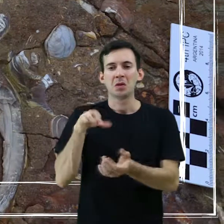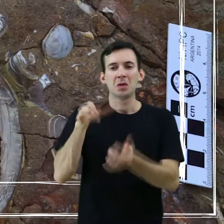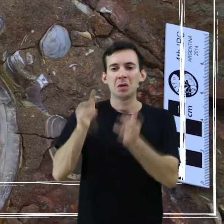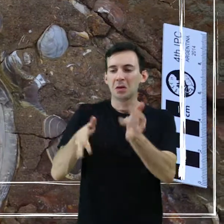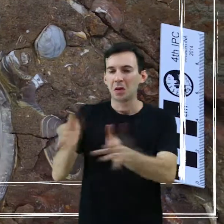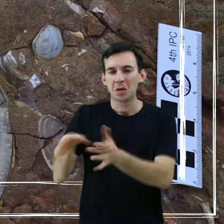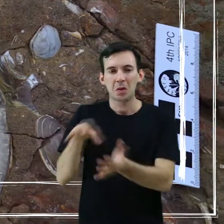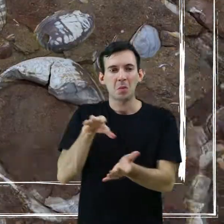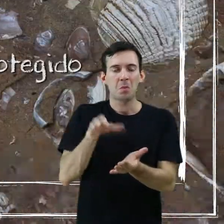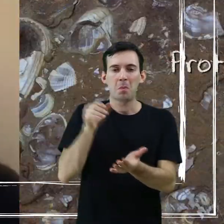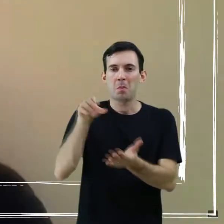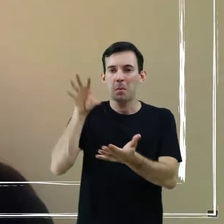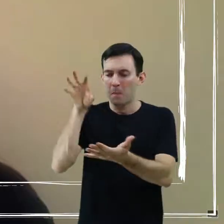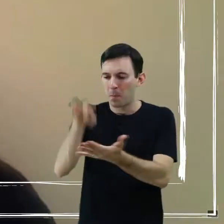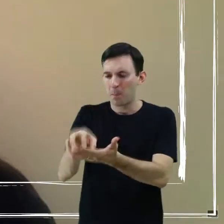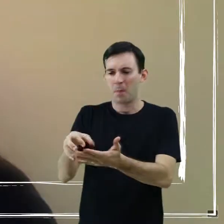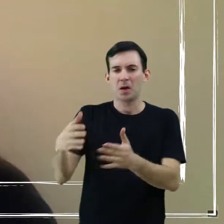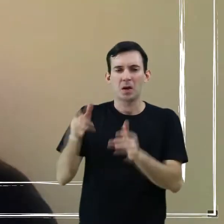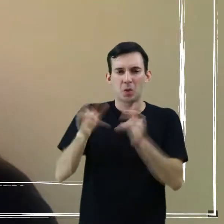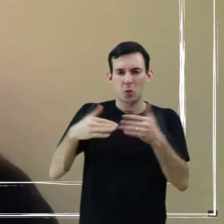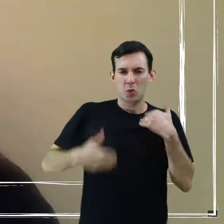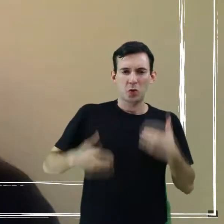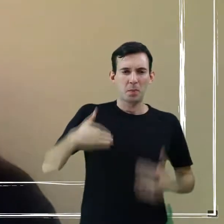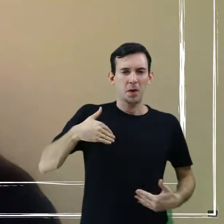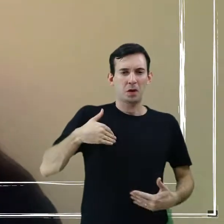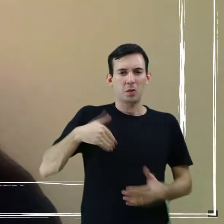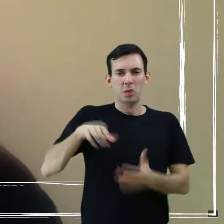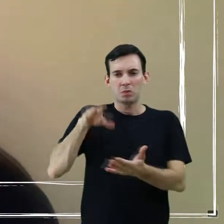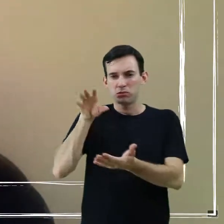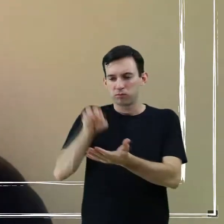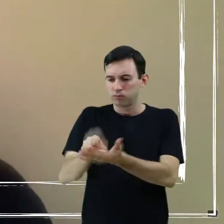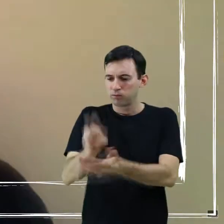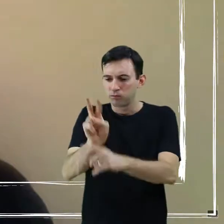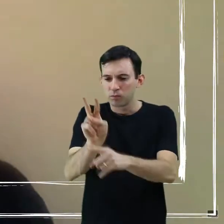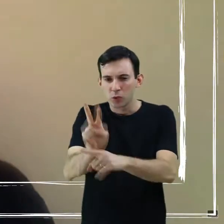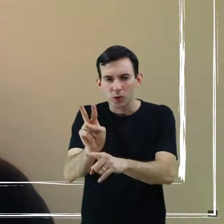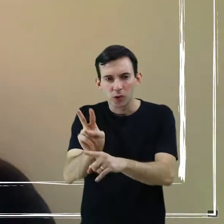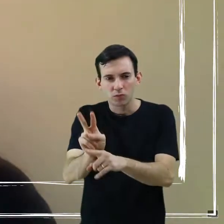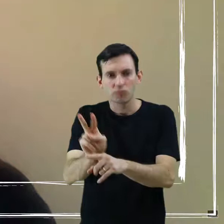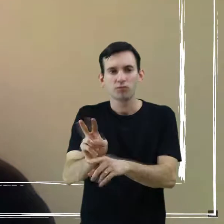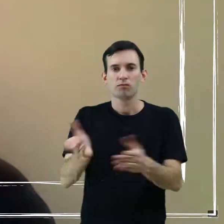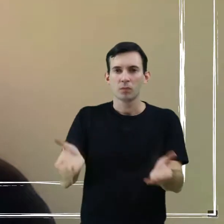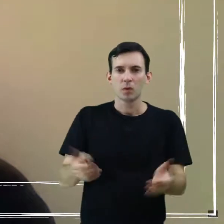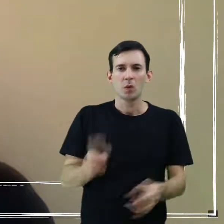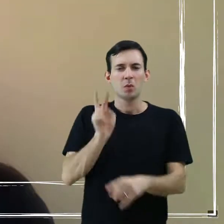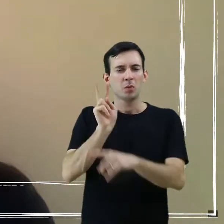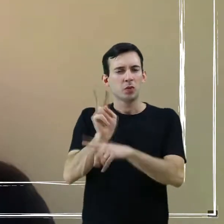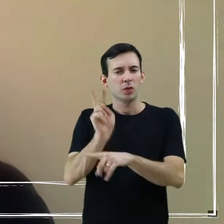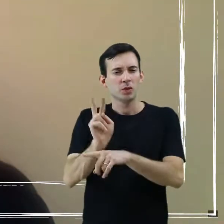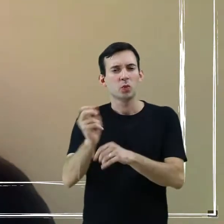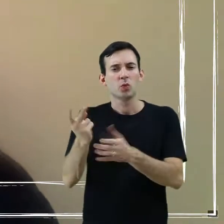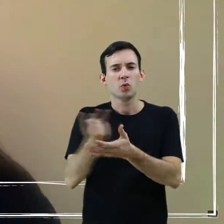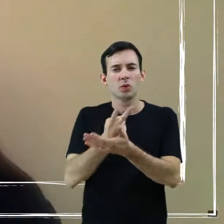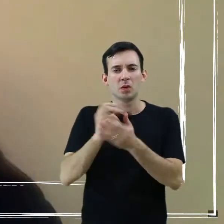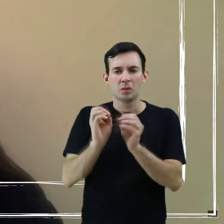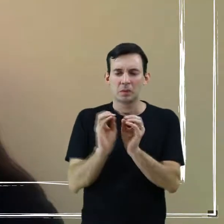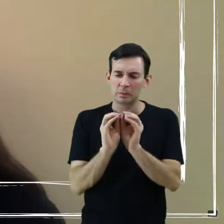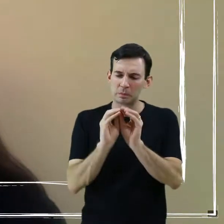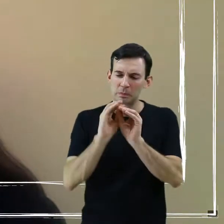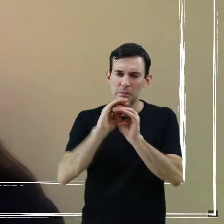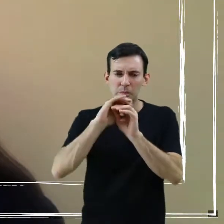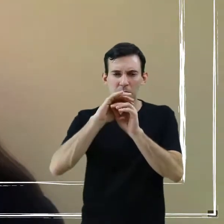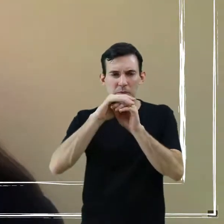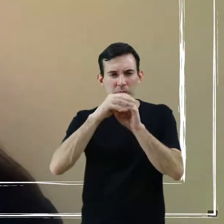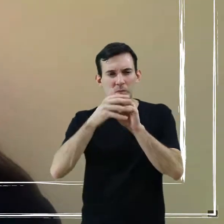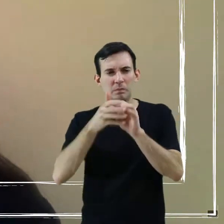resto ou marca é protegido. Essa proteção ela acontece pela cobertura de sedimentos e uma vez que essa